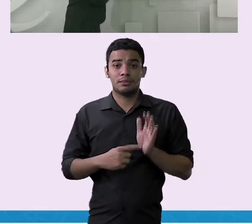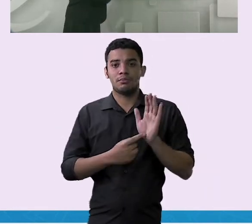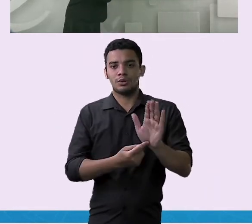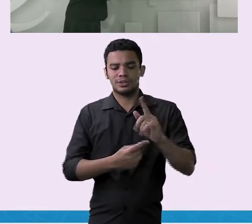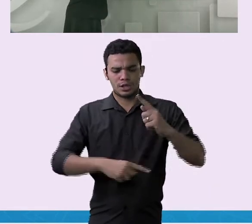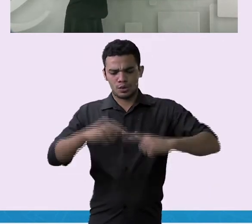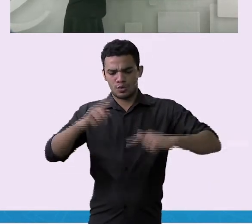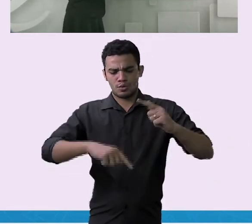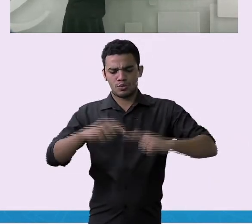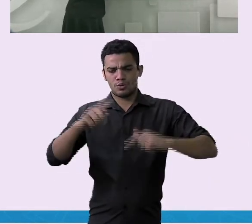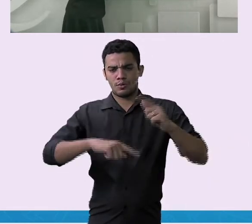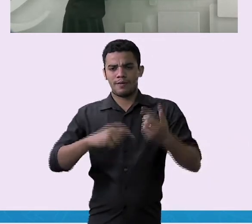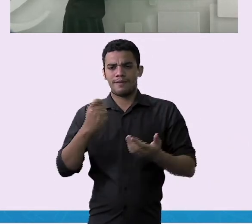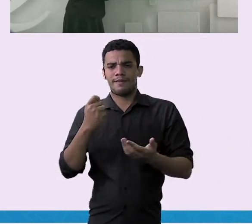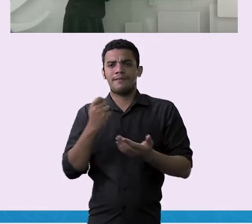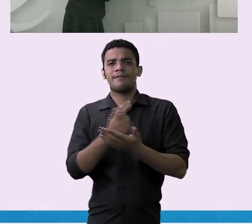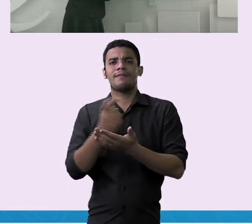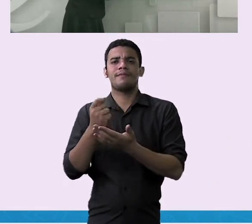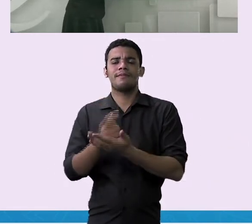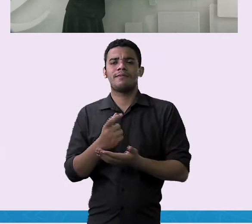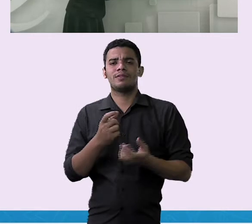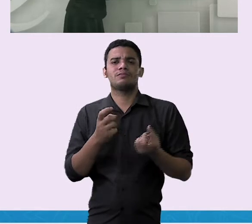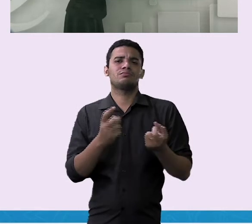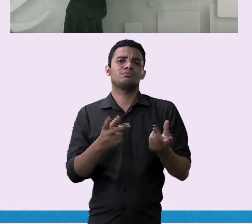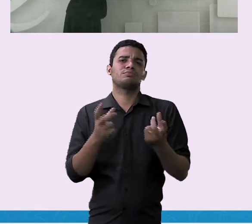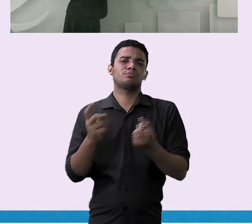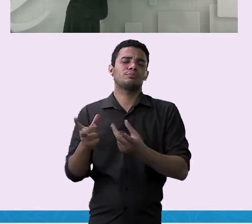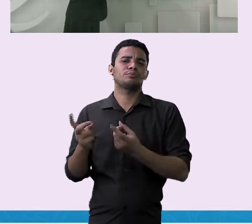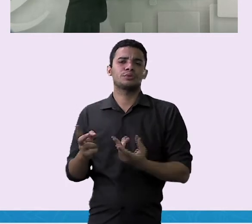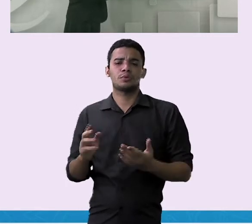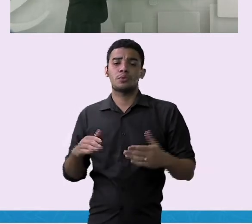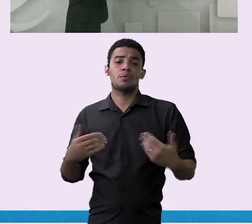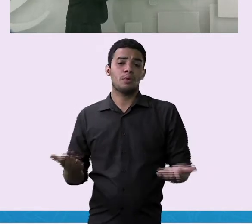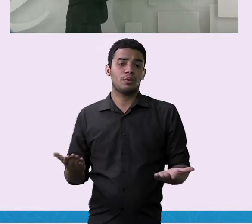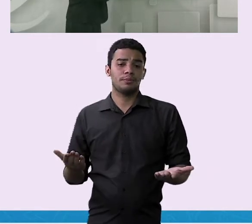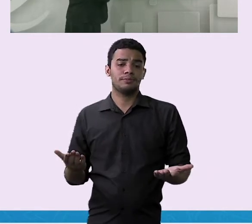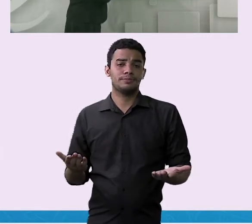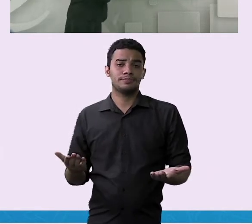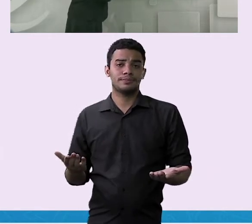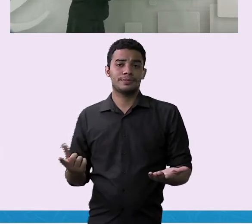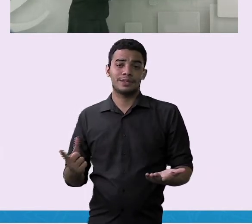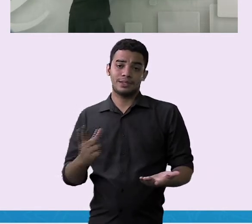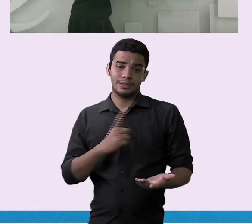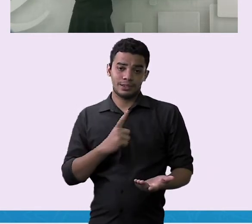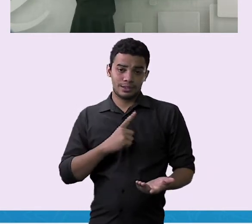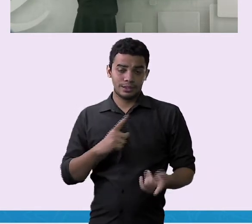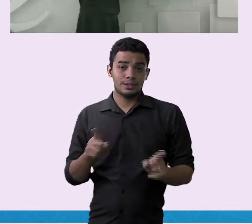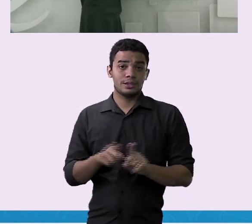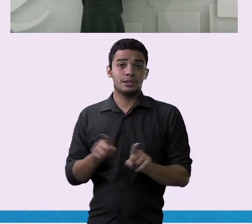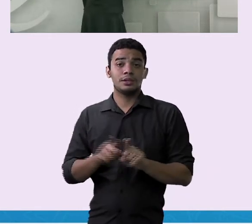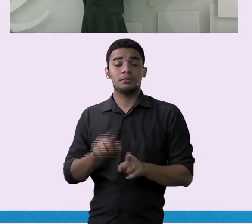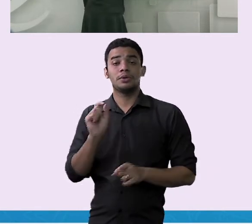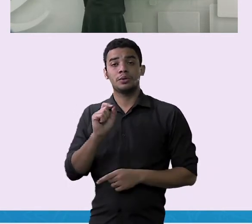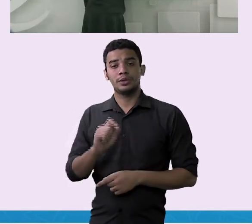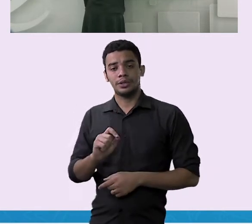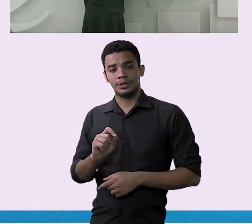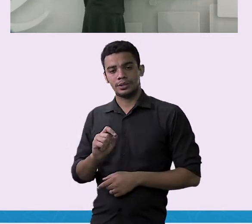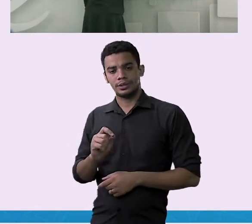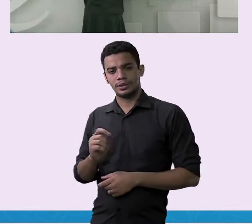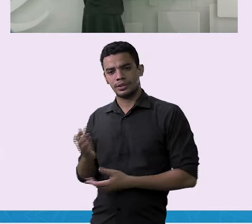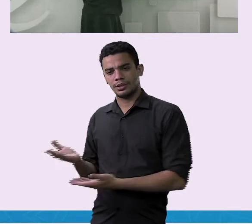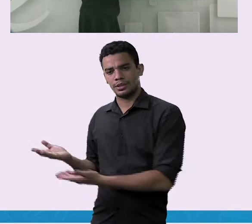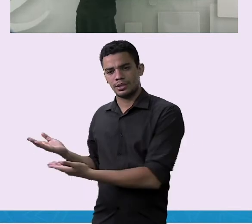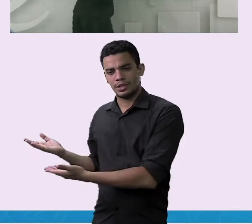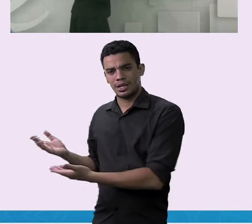produto. Tem o logotipo. O que é logotipo? É a